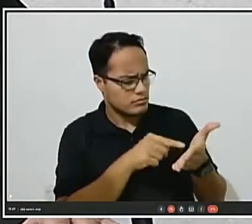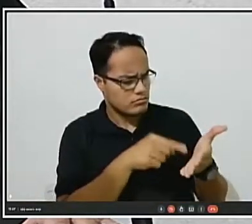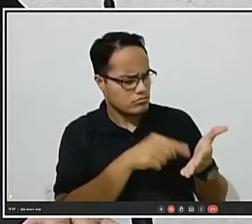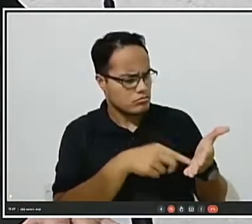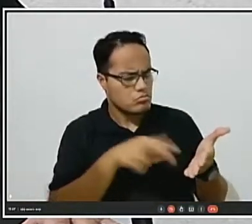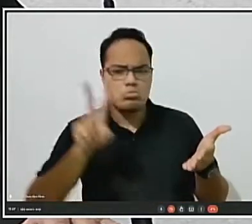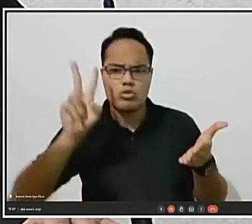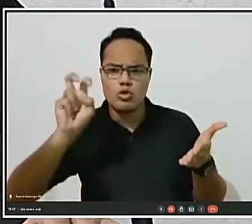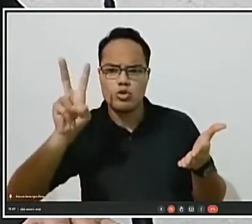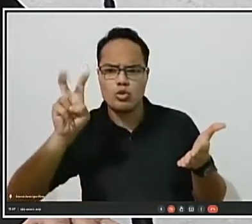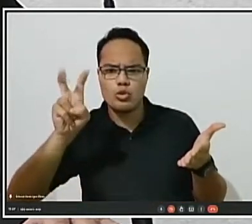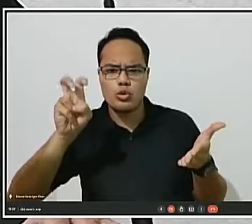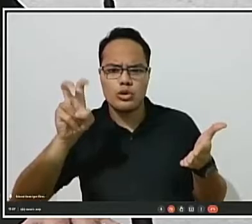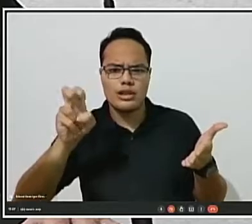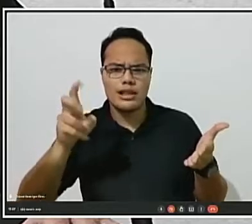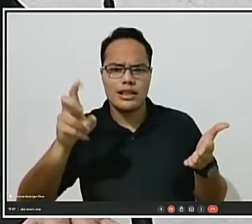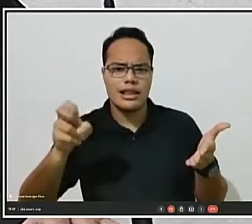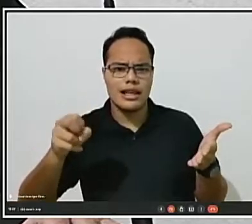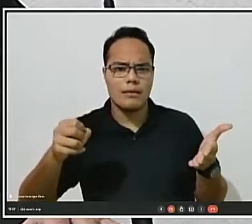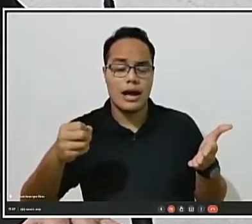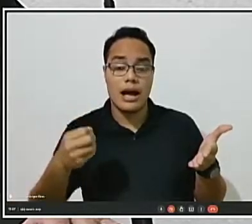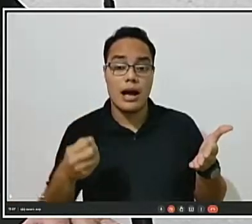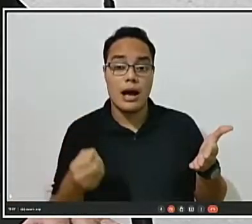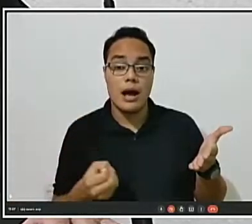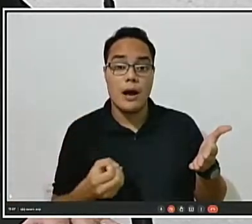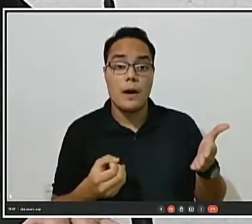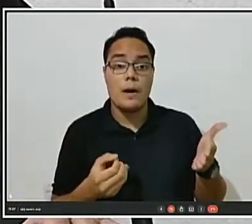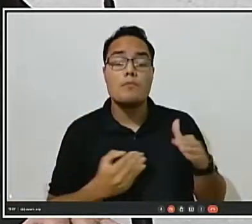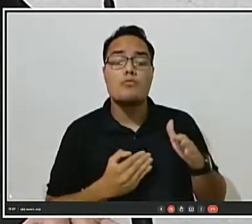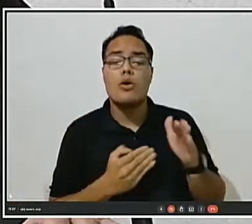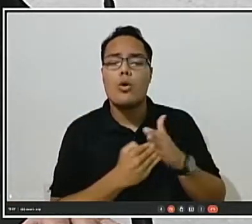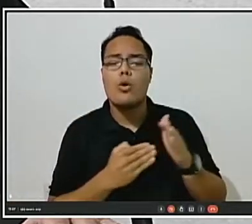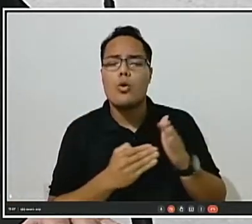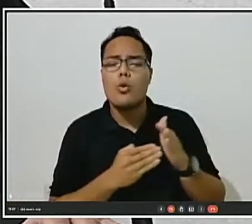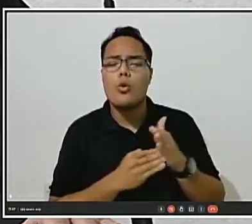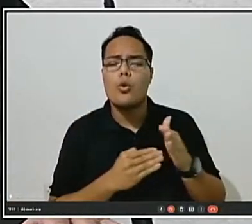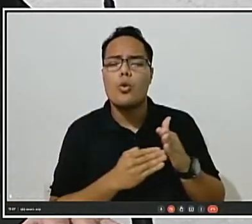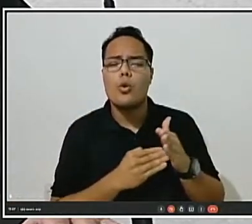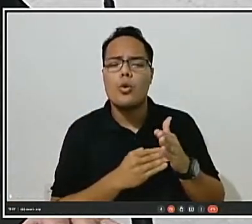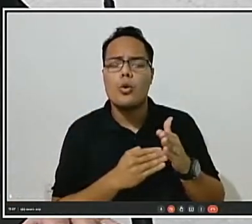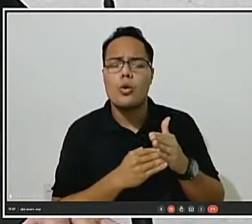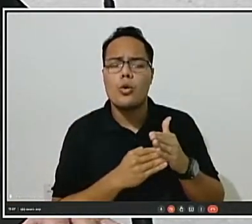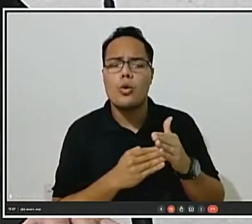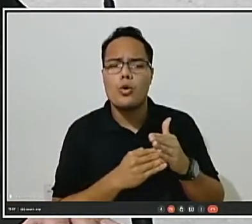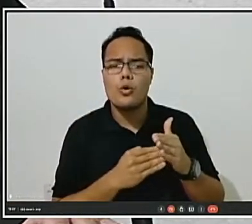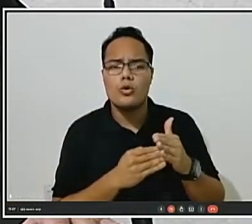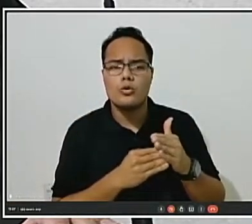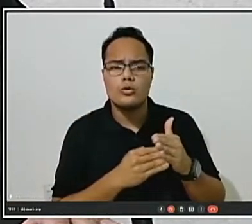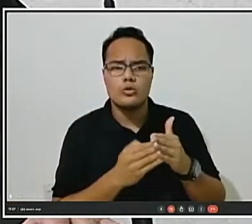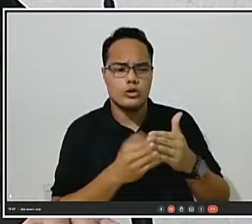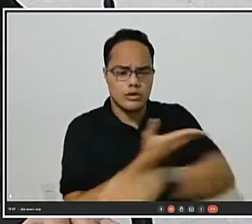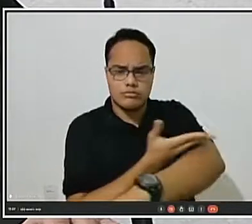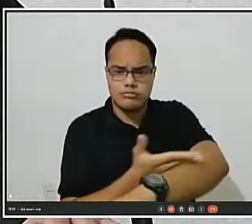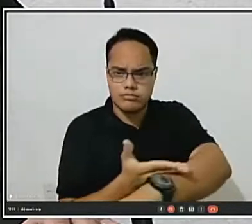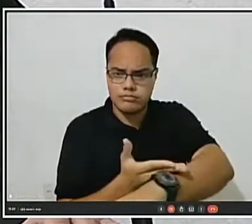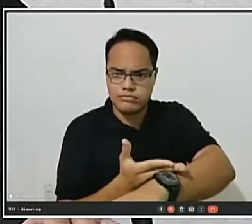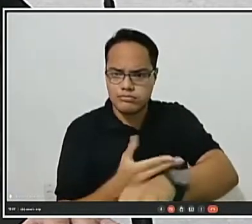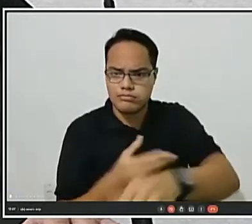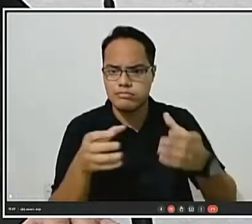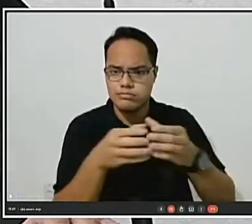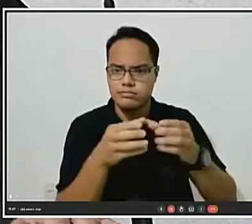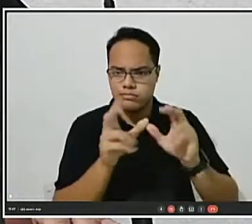a penúltima audiência dia 31 de março. E isso aí é uma coisa muito séria para a cidade de União da Vitória,